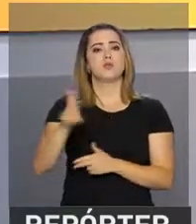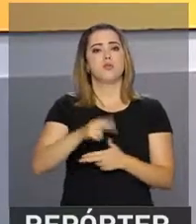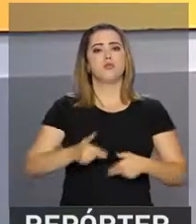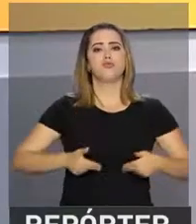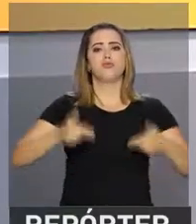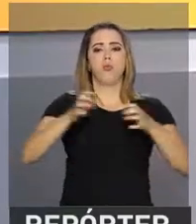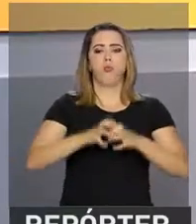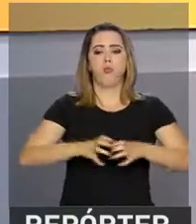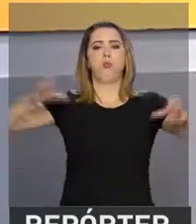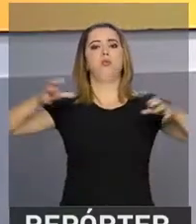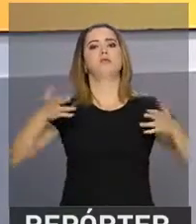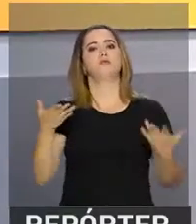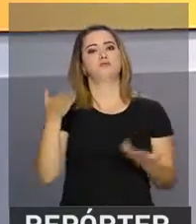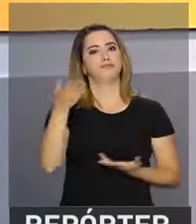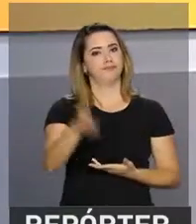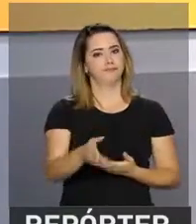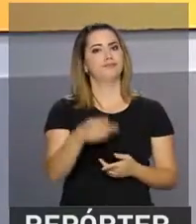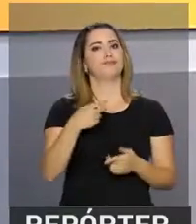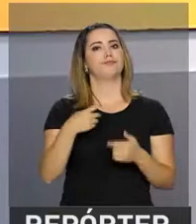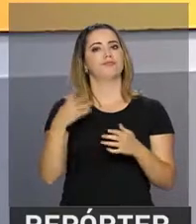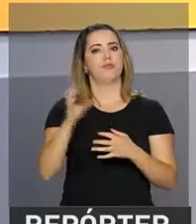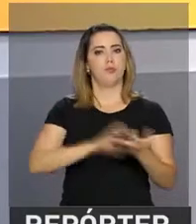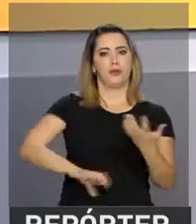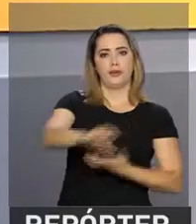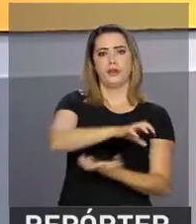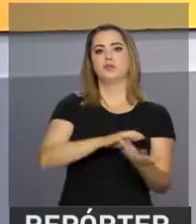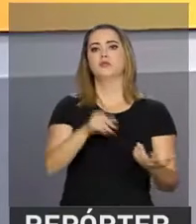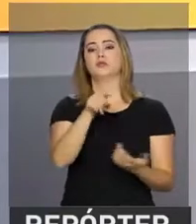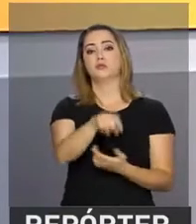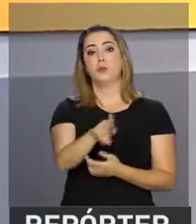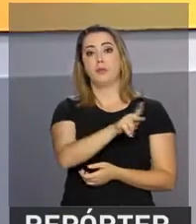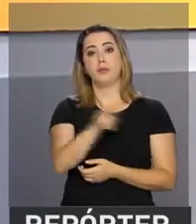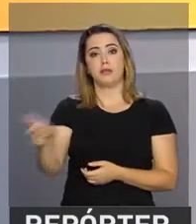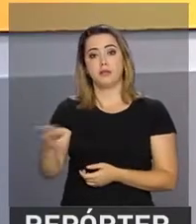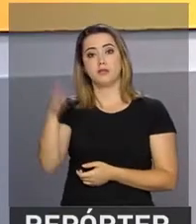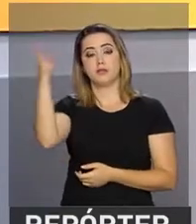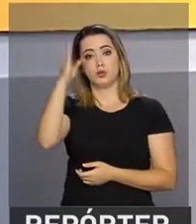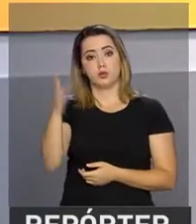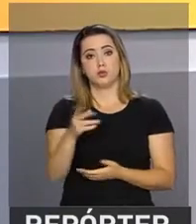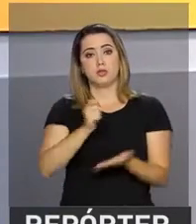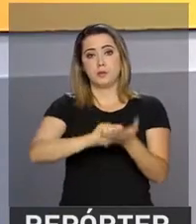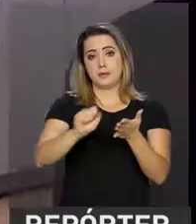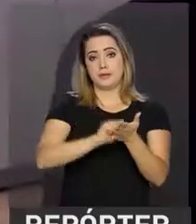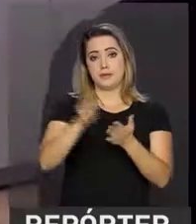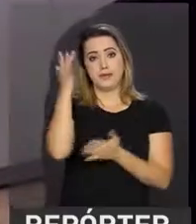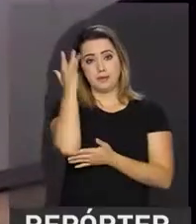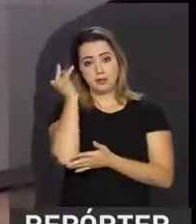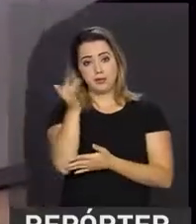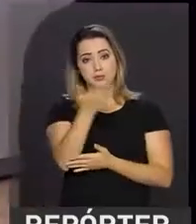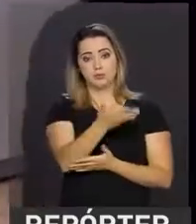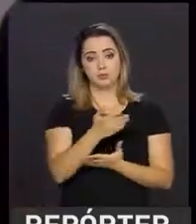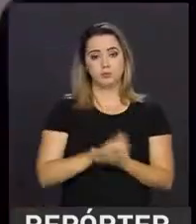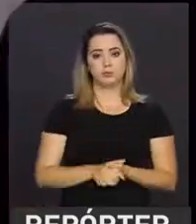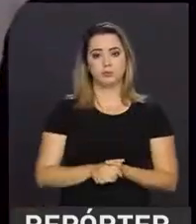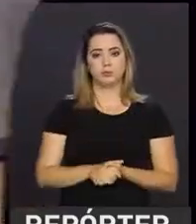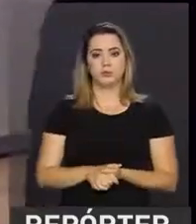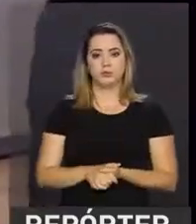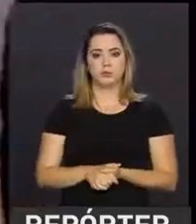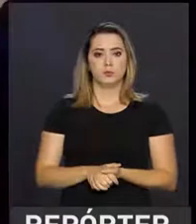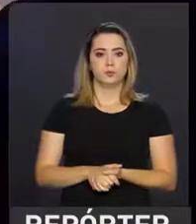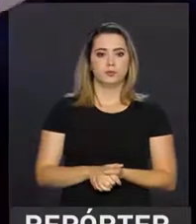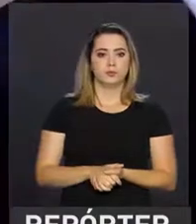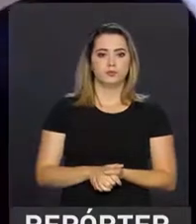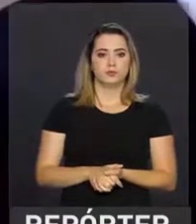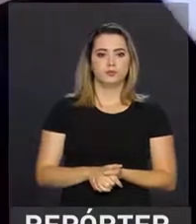Não Pacíficos. De acordo com o presidente, o Brasil vai assinar esse acordo amanhã. O impedimento